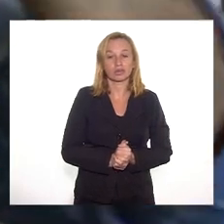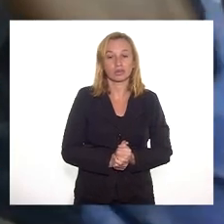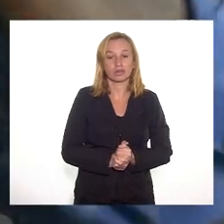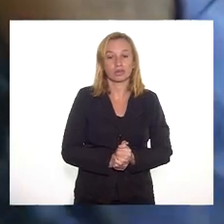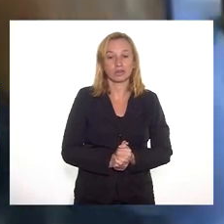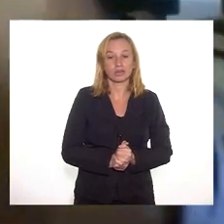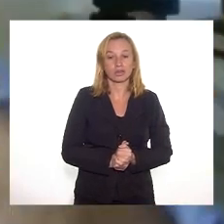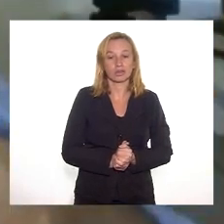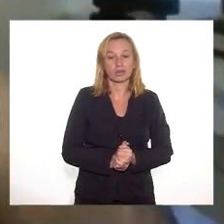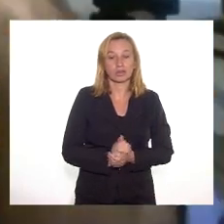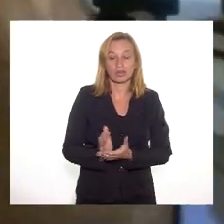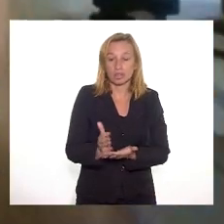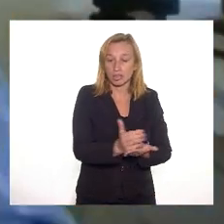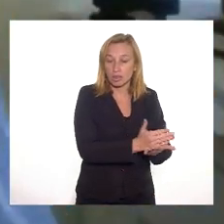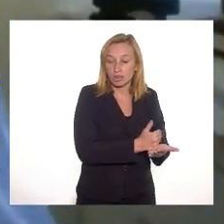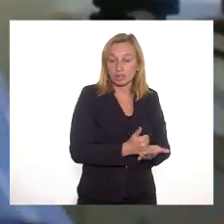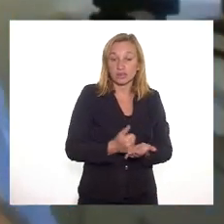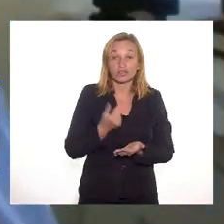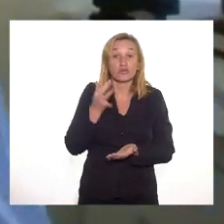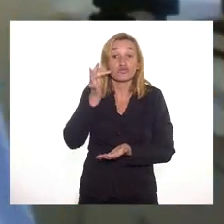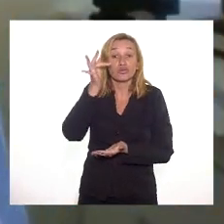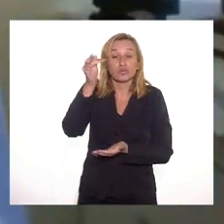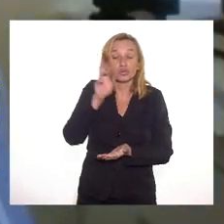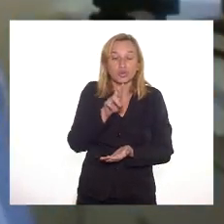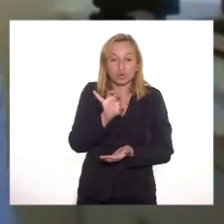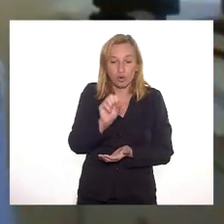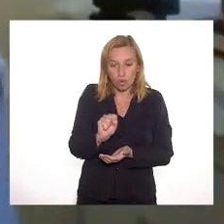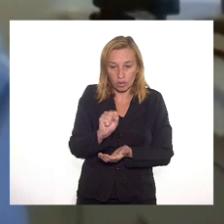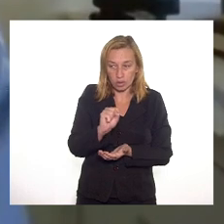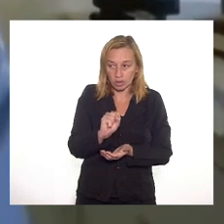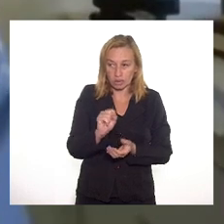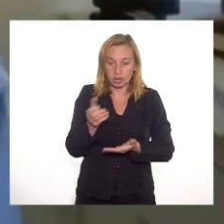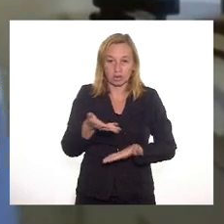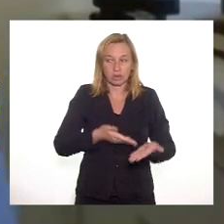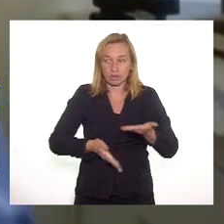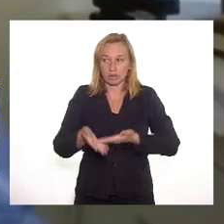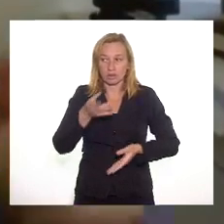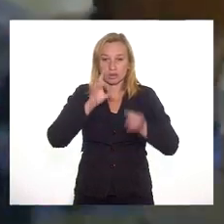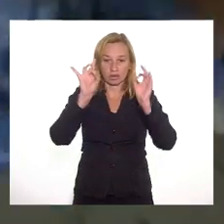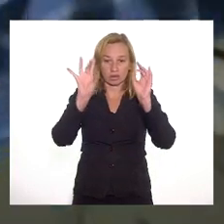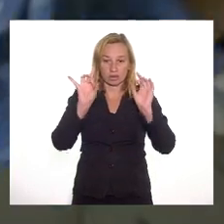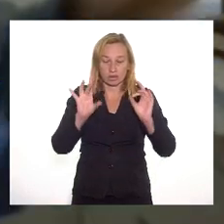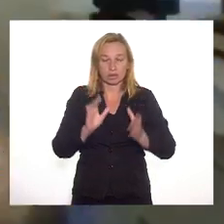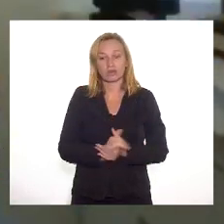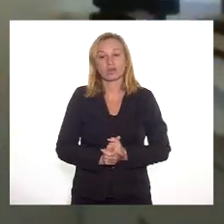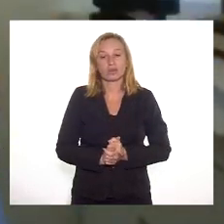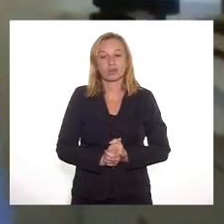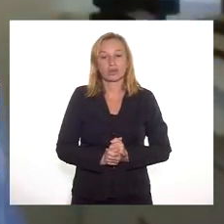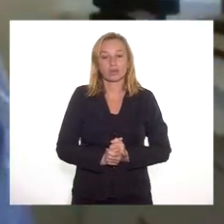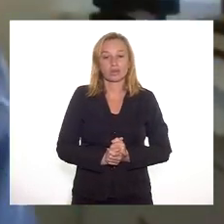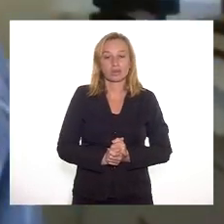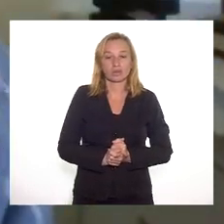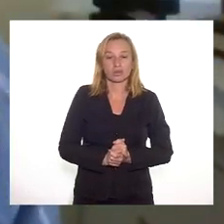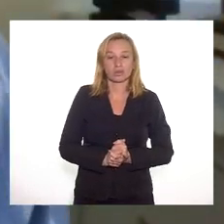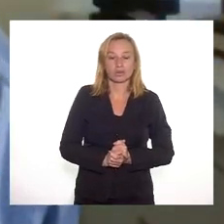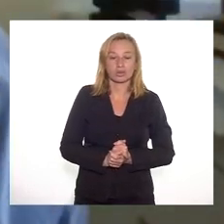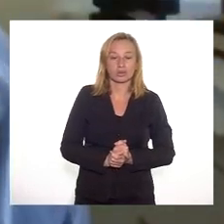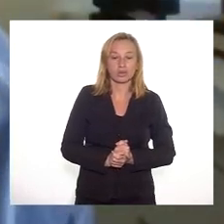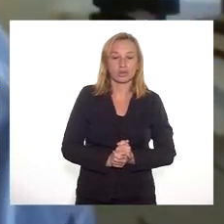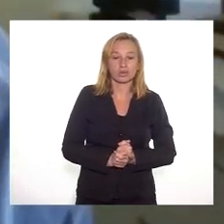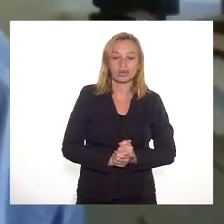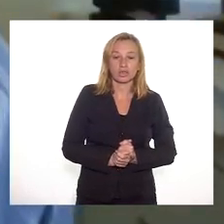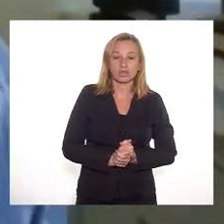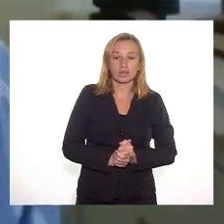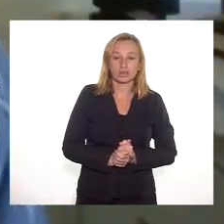com arrecadações futuras de royalties participação especial no paraíso fiscal de